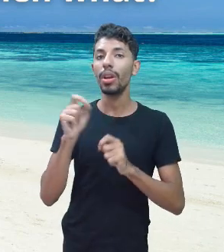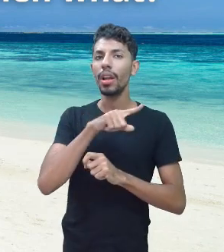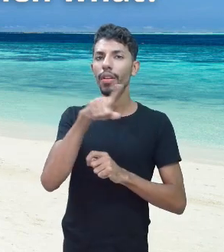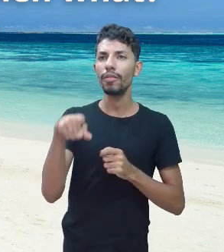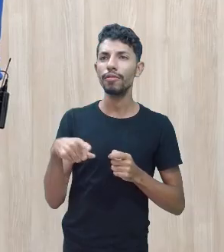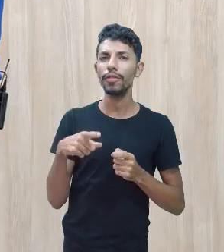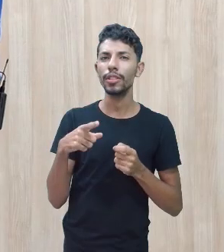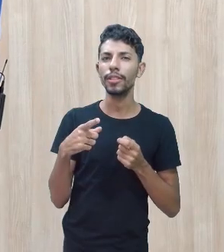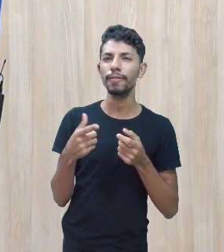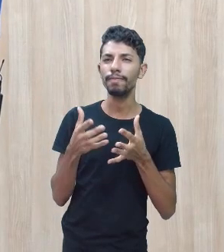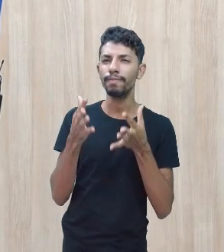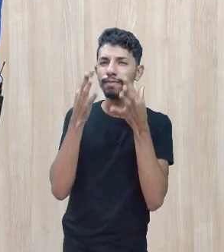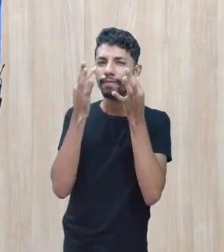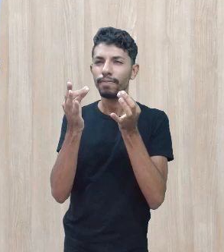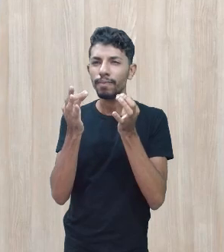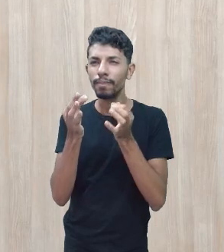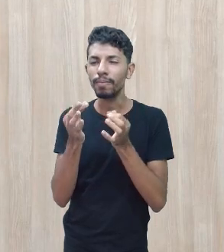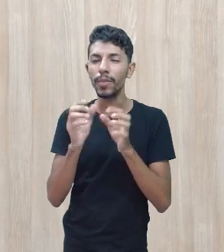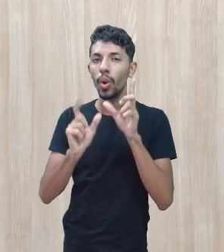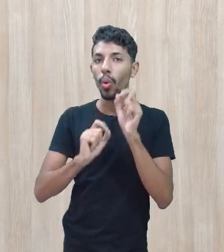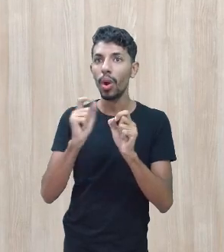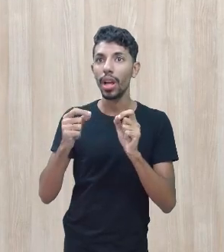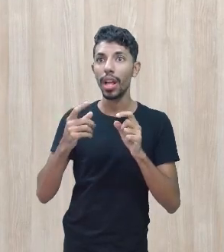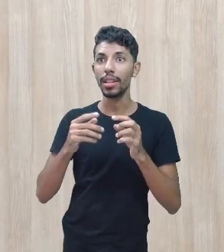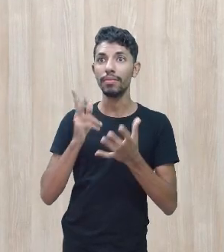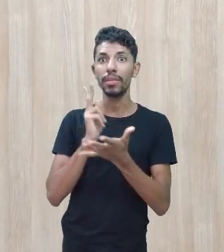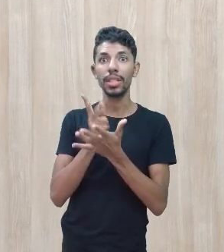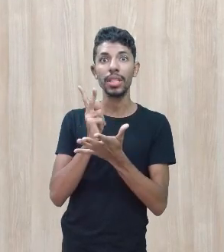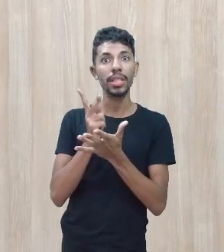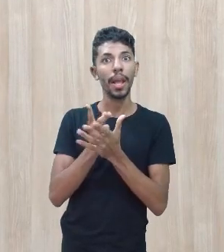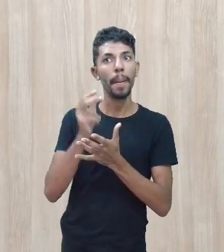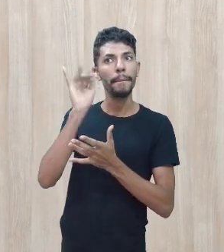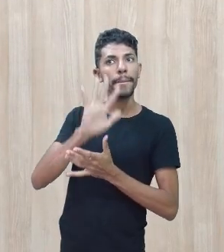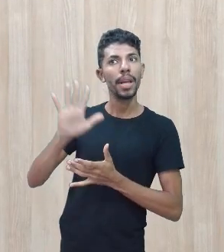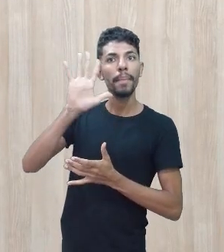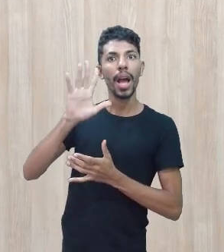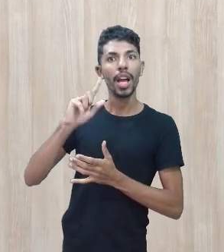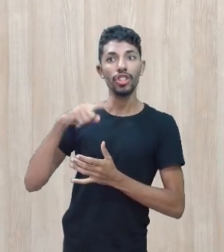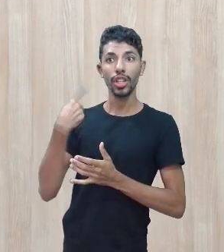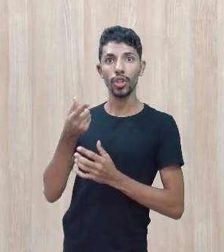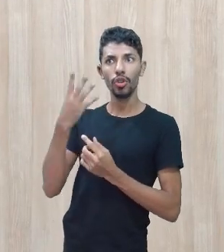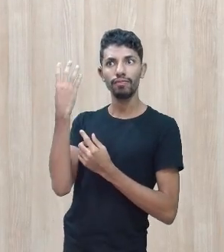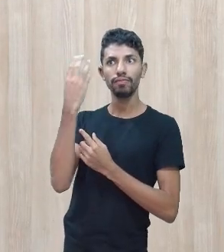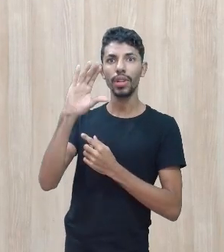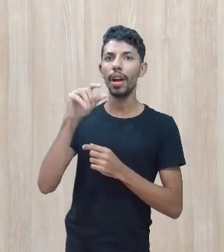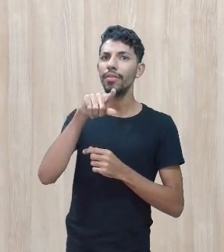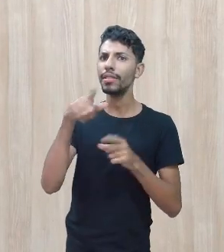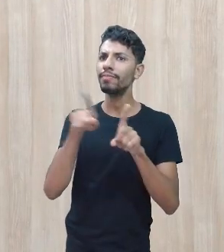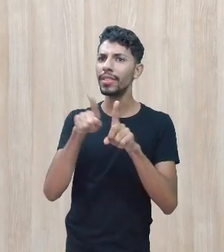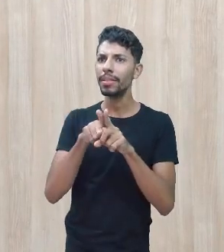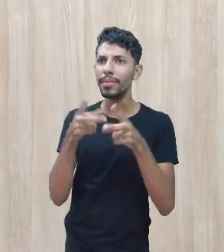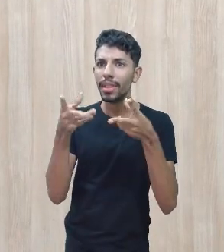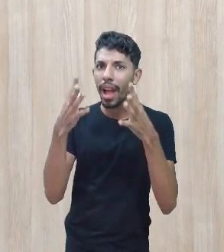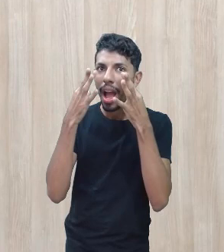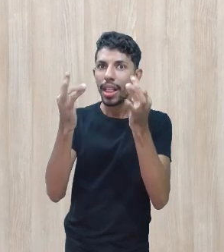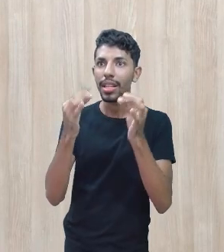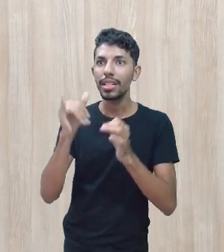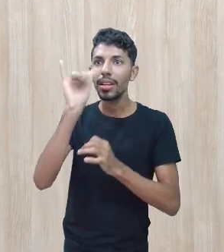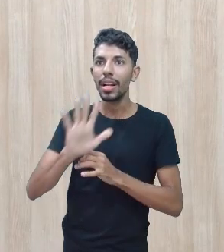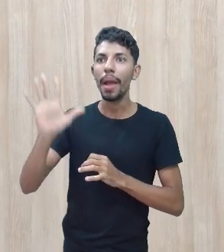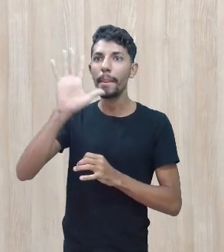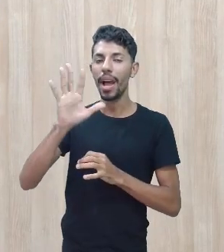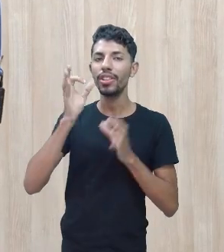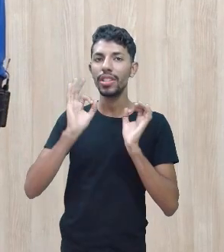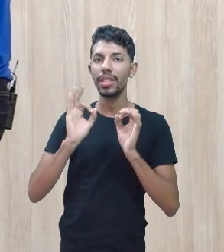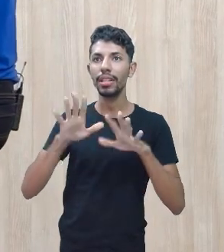preocupação de toda a imagem que a gente colocar, vocês prestarem atenção bem na imagem, fazer essa leitura não verbal também. Então